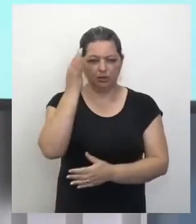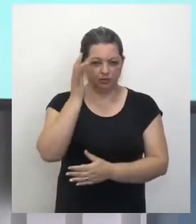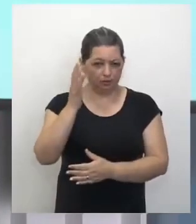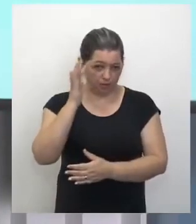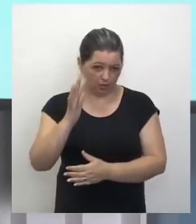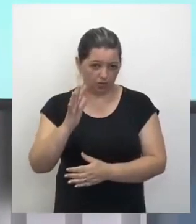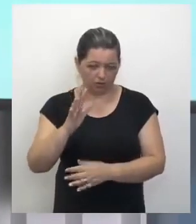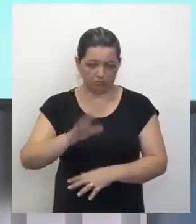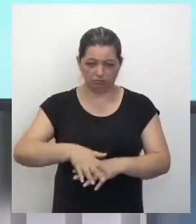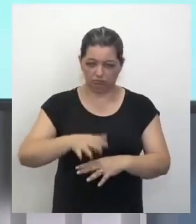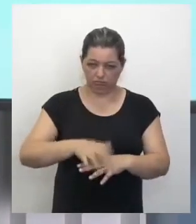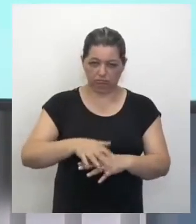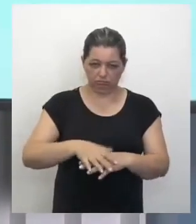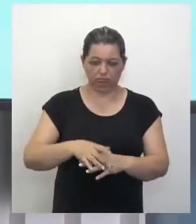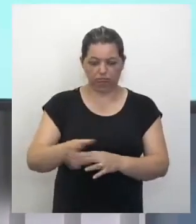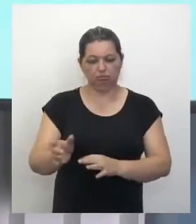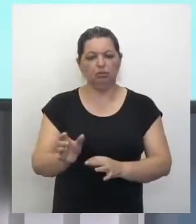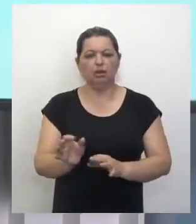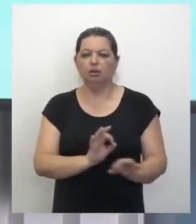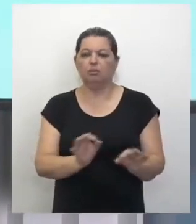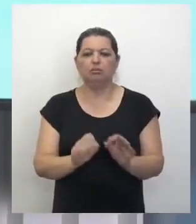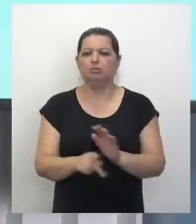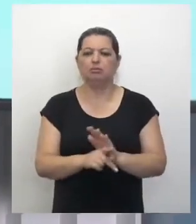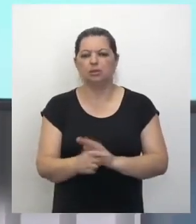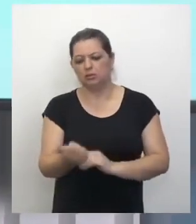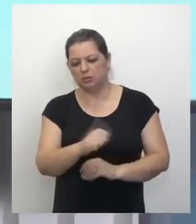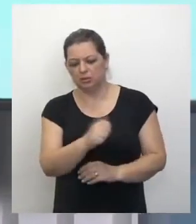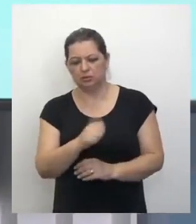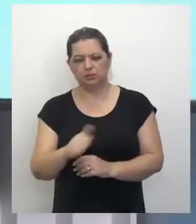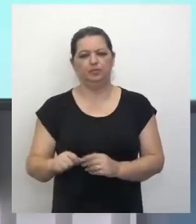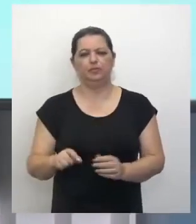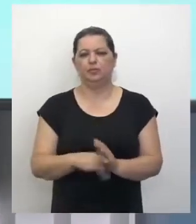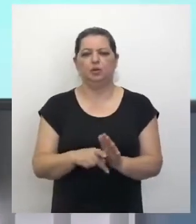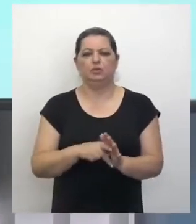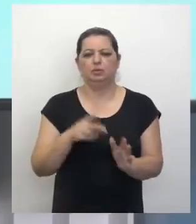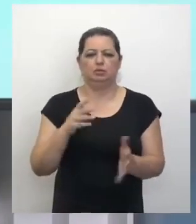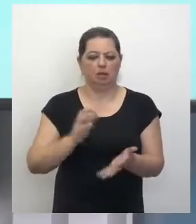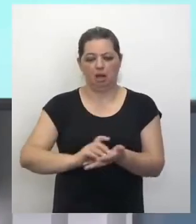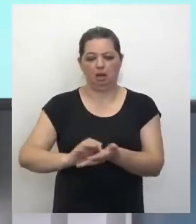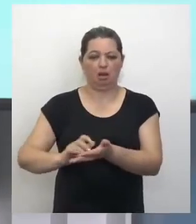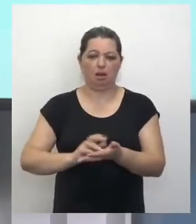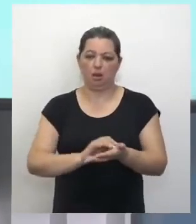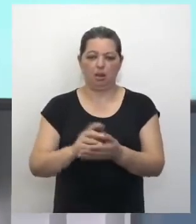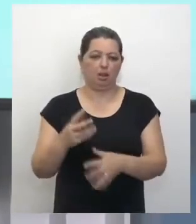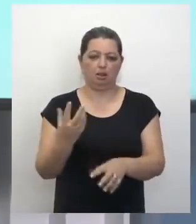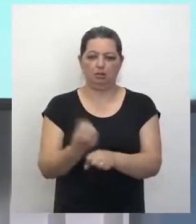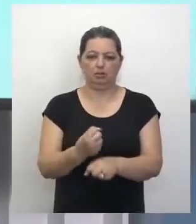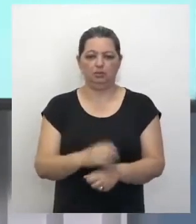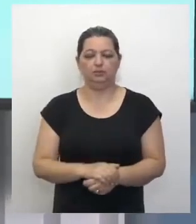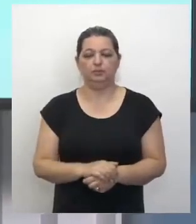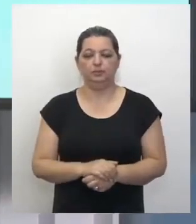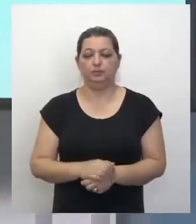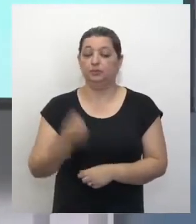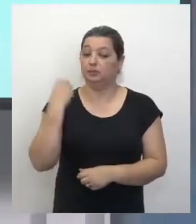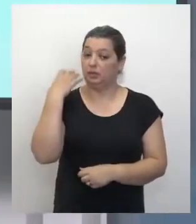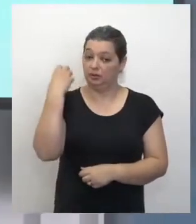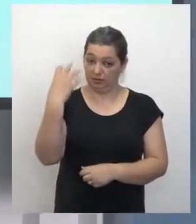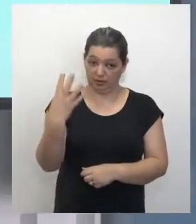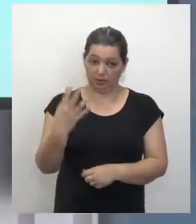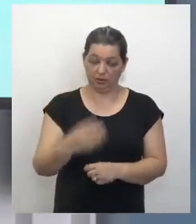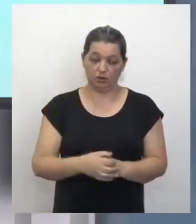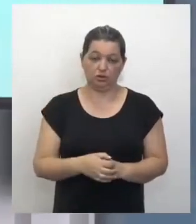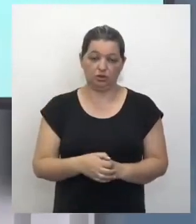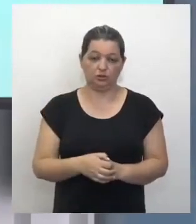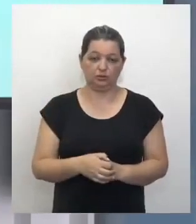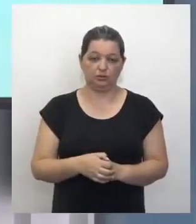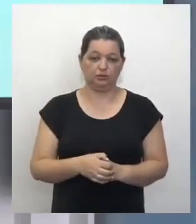em tudo. Então, ele analisava o movimento dos corpos, né? Ele saía fazendo cálculos. E aí, numa dessas viagens, né?